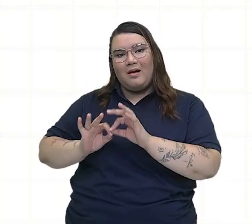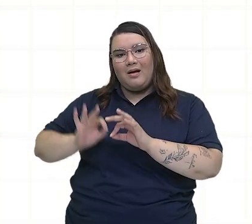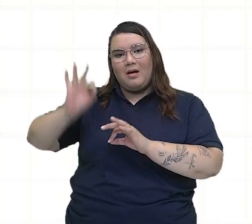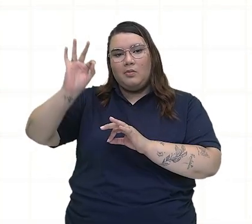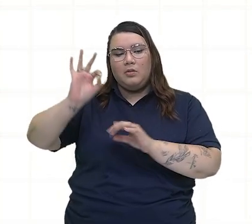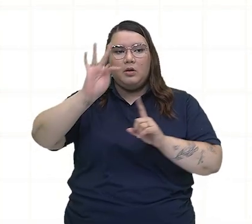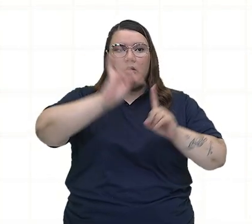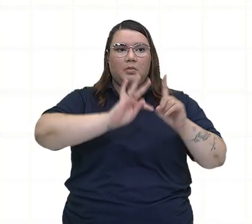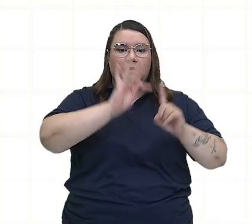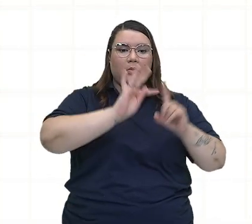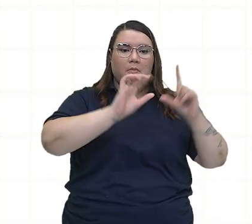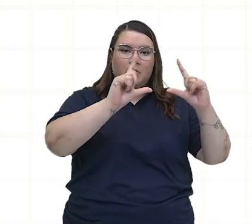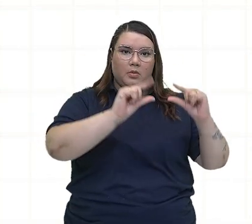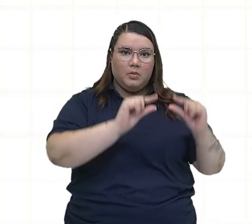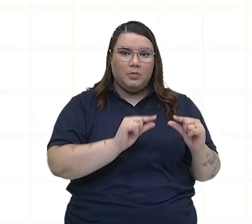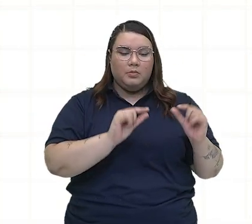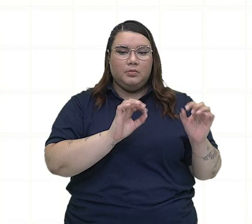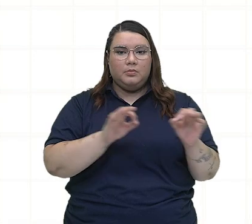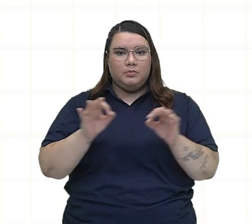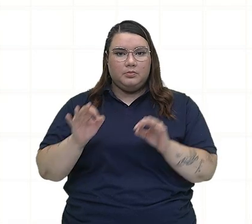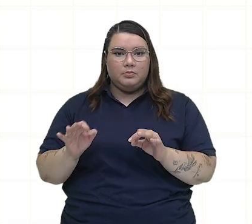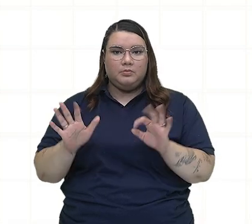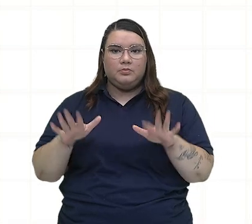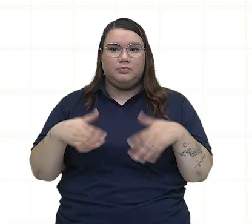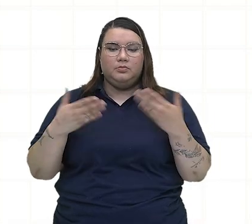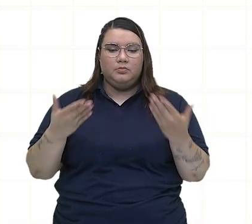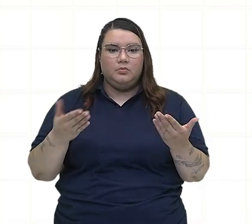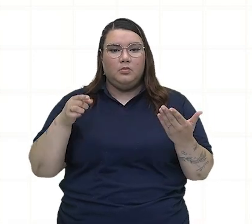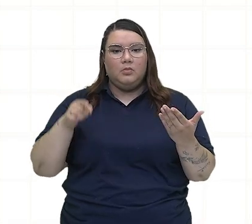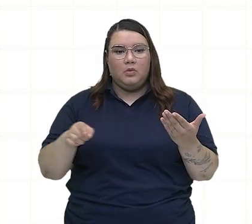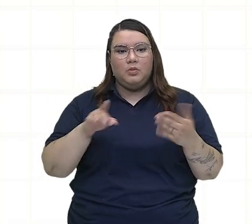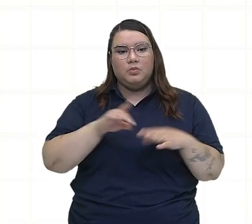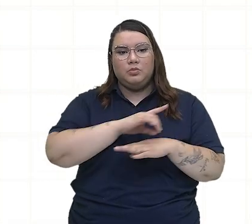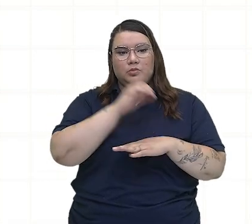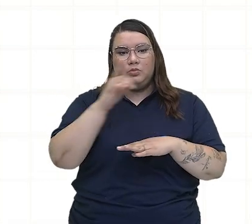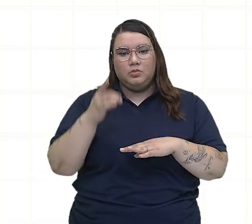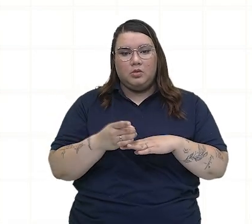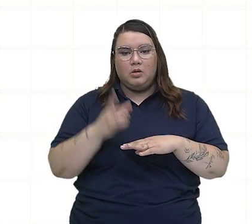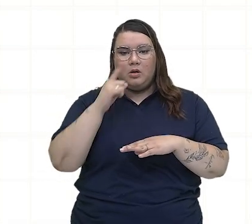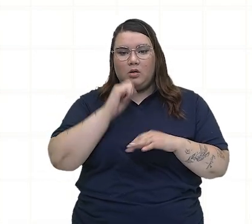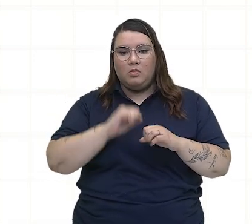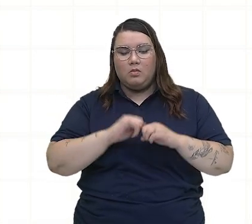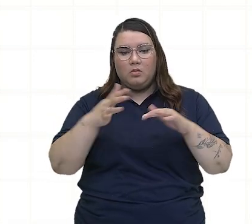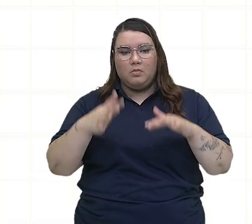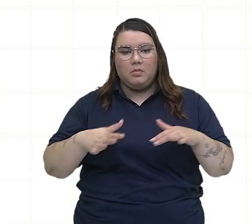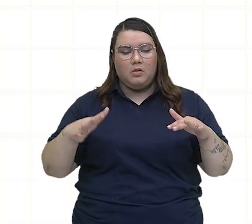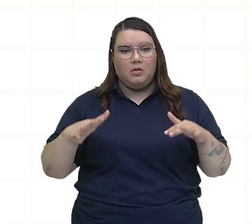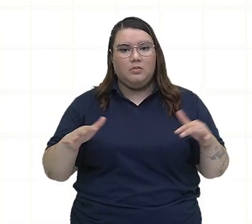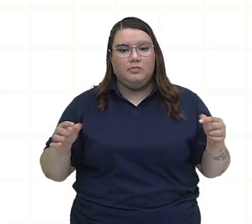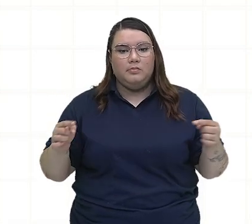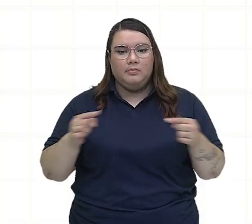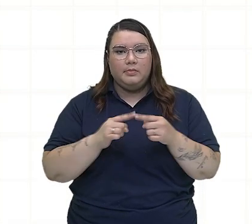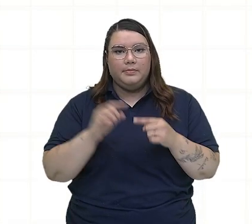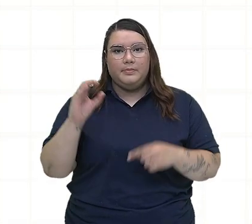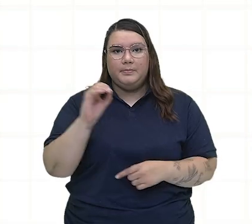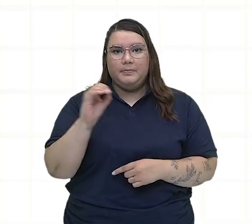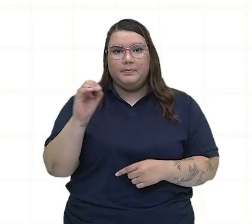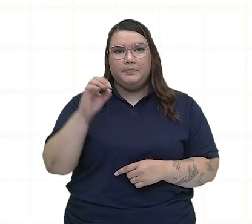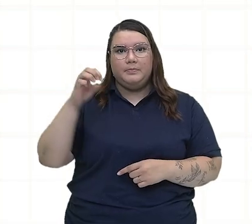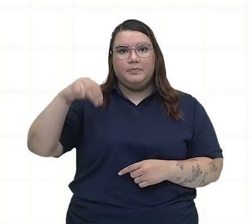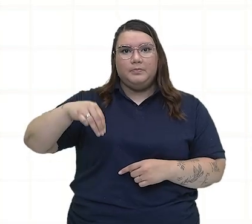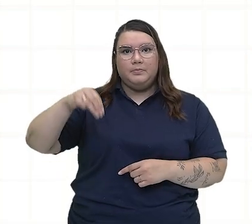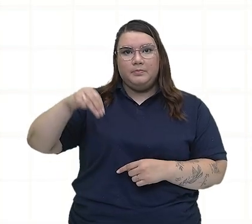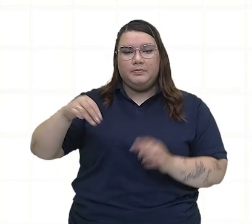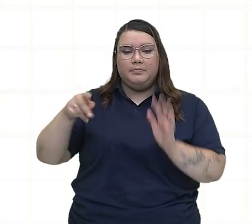menor será a temperatura média. Então, aqui no mesmo dia, no nível do mar, a 0 metros